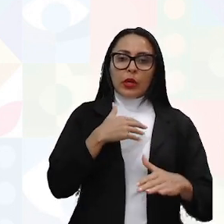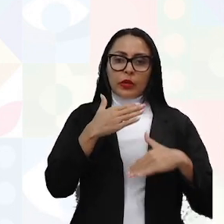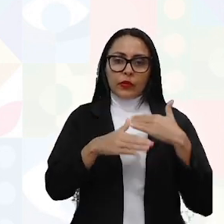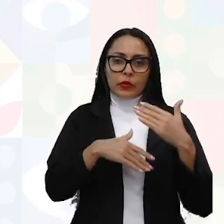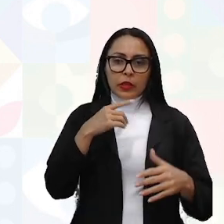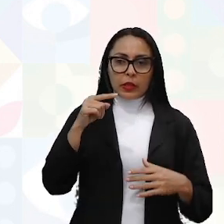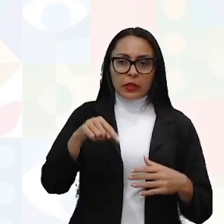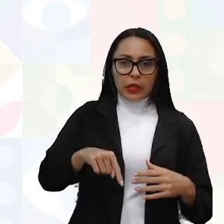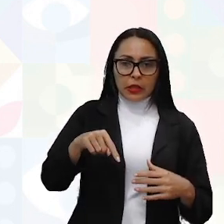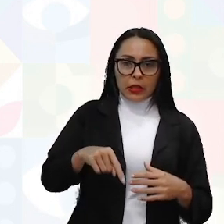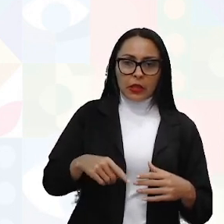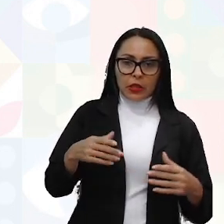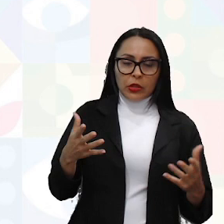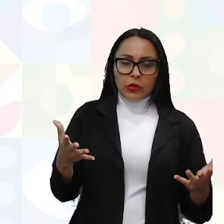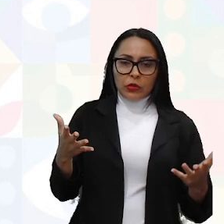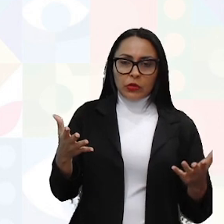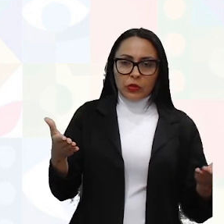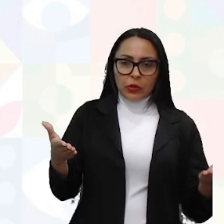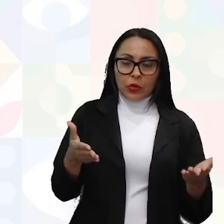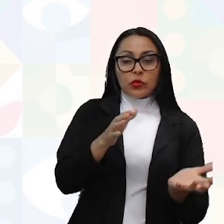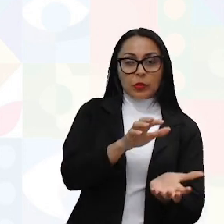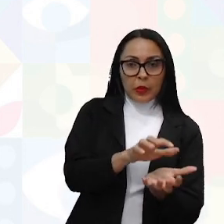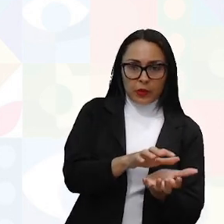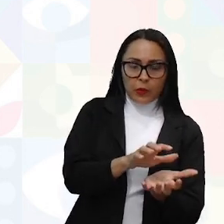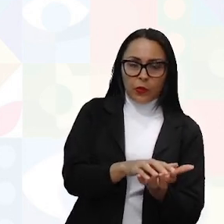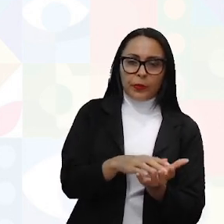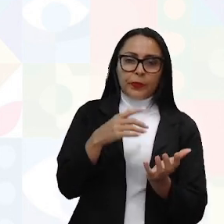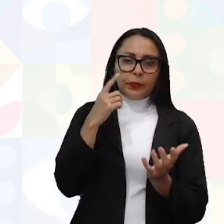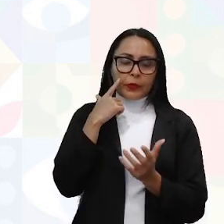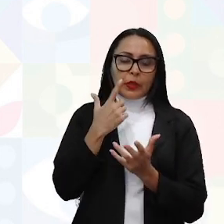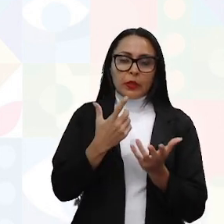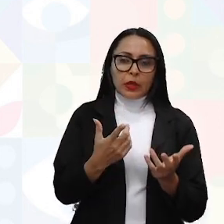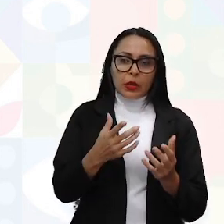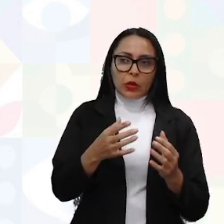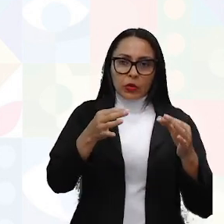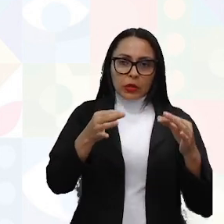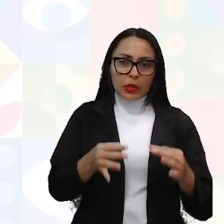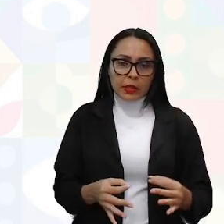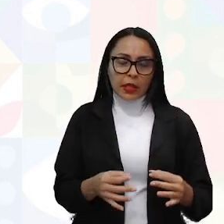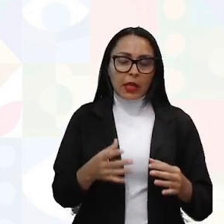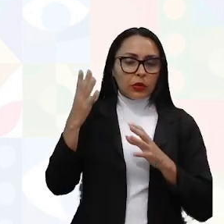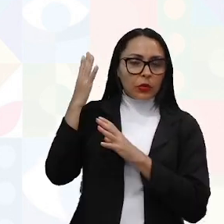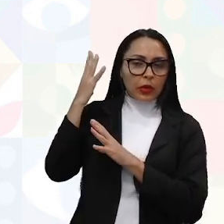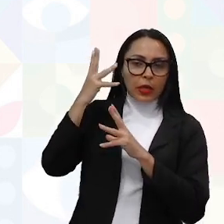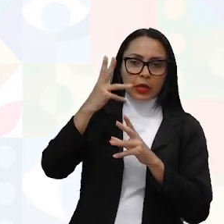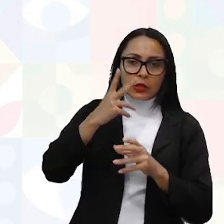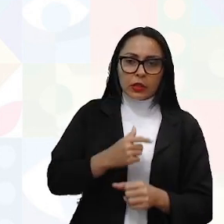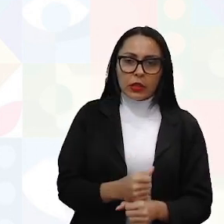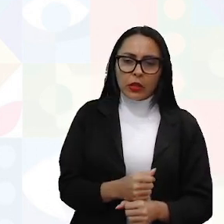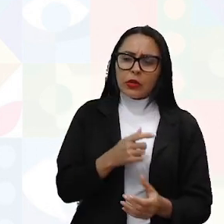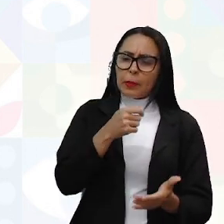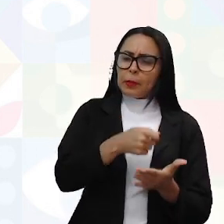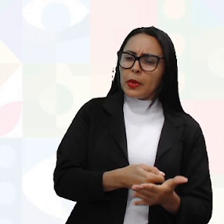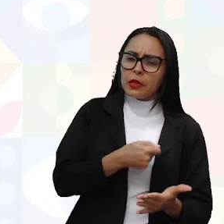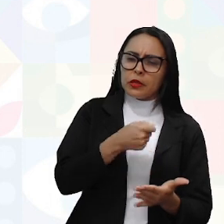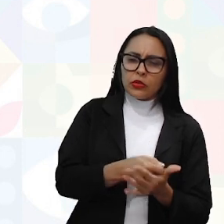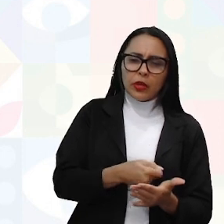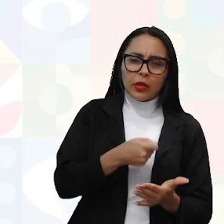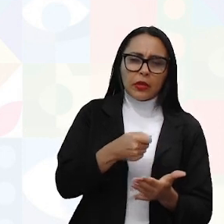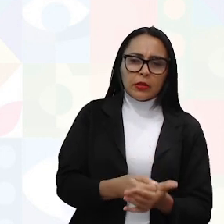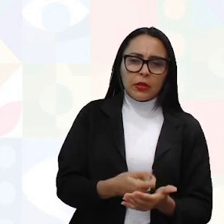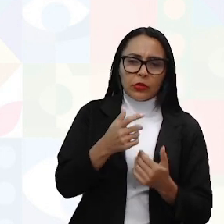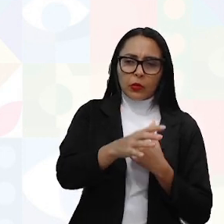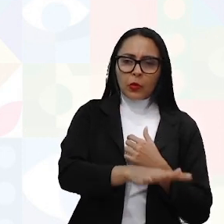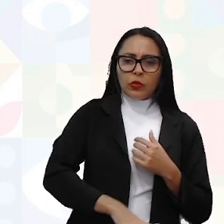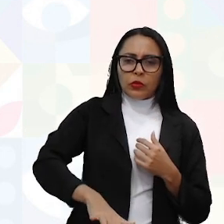do nosso Vale do São Francisco, passou a ser considerado como sendo um resultado da persistência dos produtores